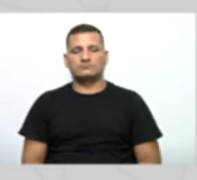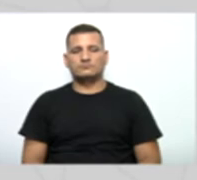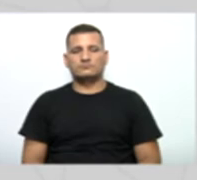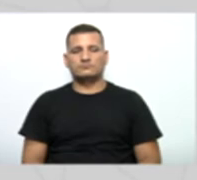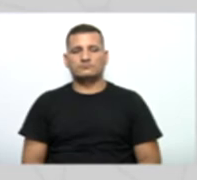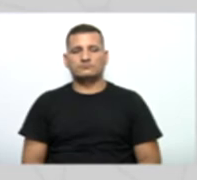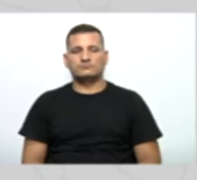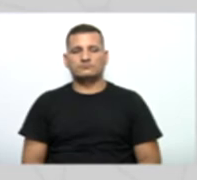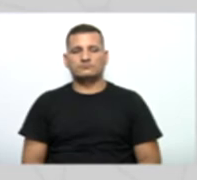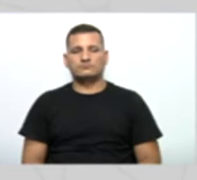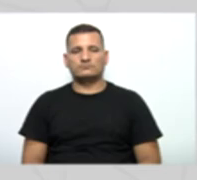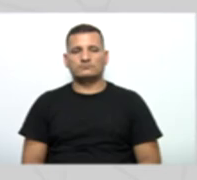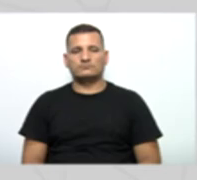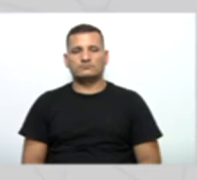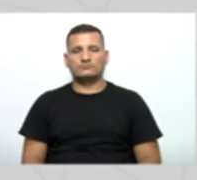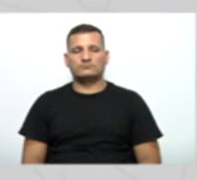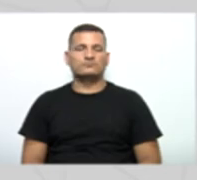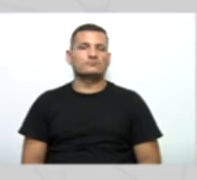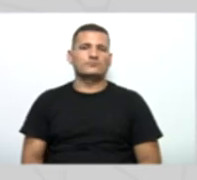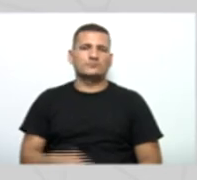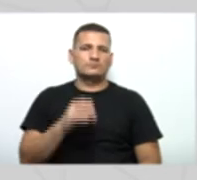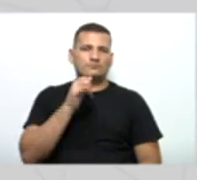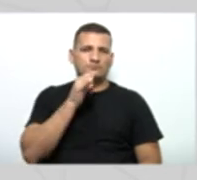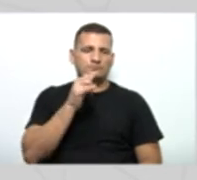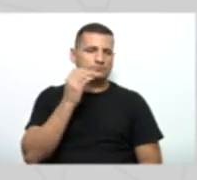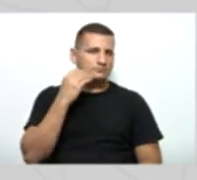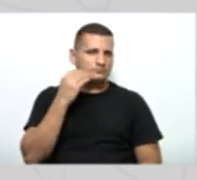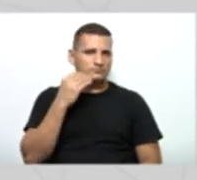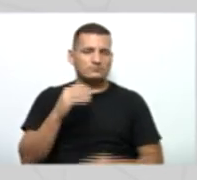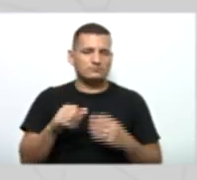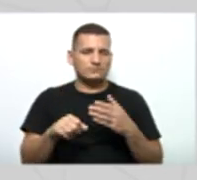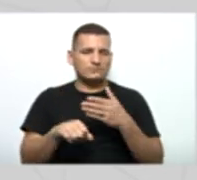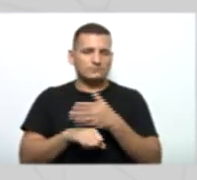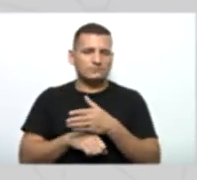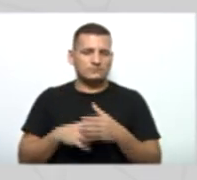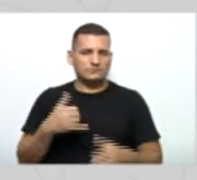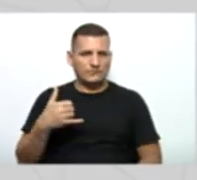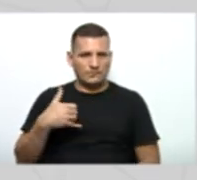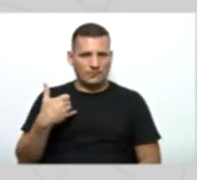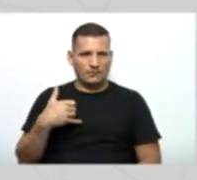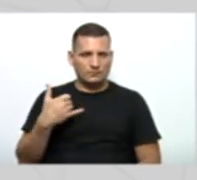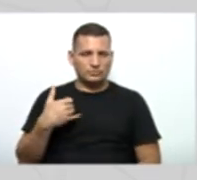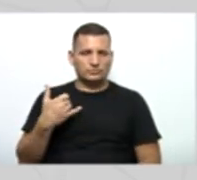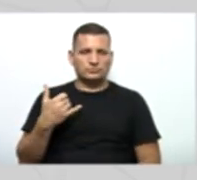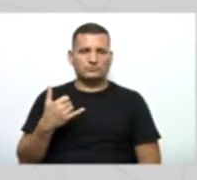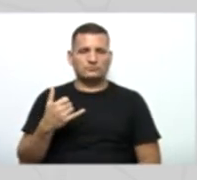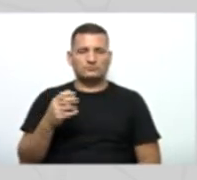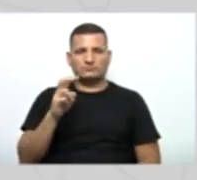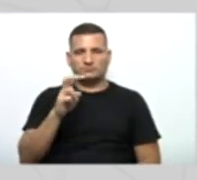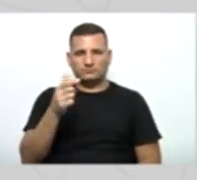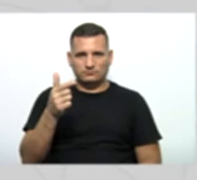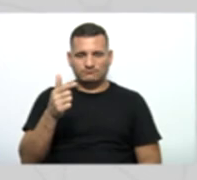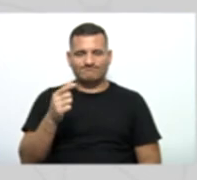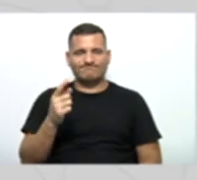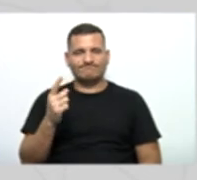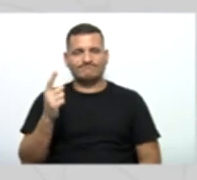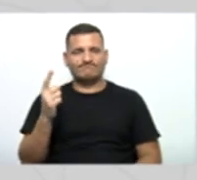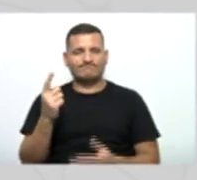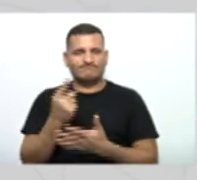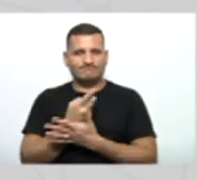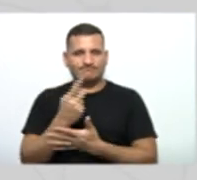o problema. Se você tentar acessar o atributo idade dessa mesma forma, vai dar um erro. Se você fizer lá,